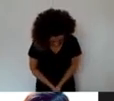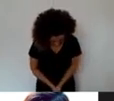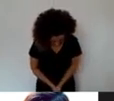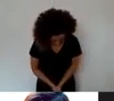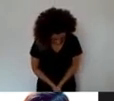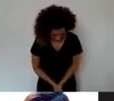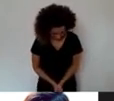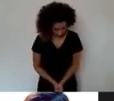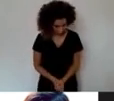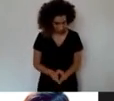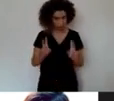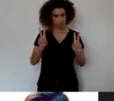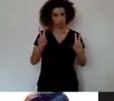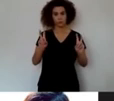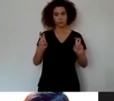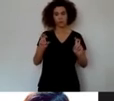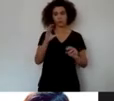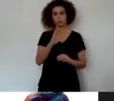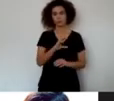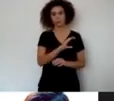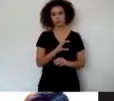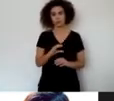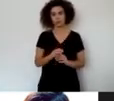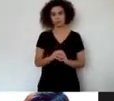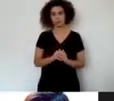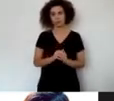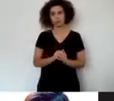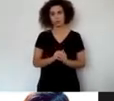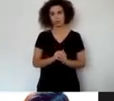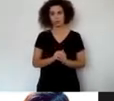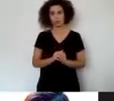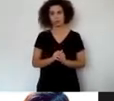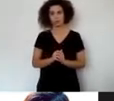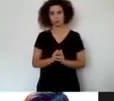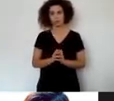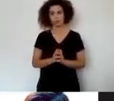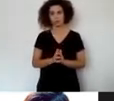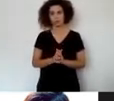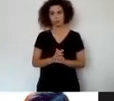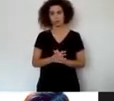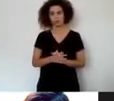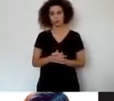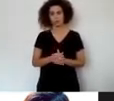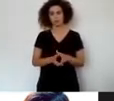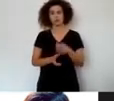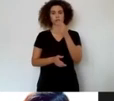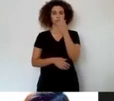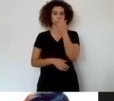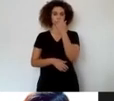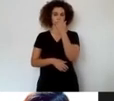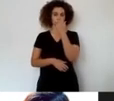cristianismo. Então é muito, né, é problemático nesse sentido, é muito sensível, é um assunto muito sensível, mas é interessante a gente começar a pensar,